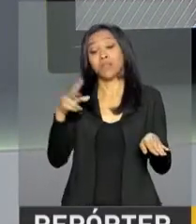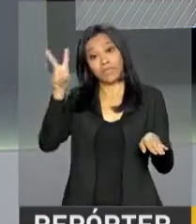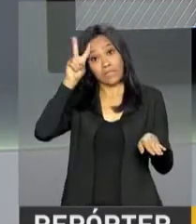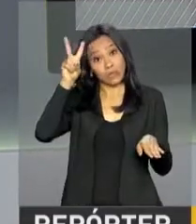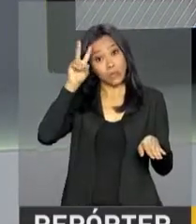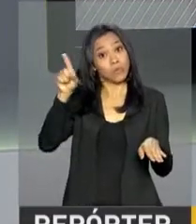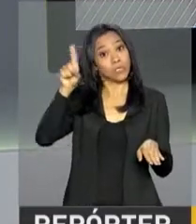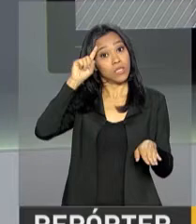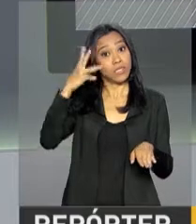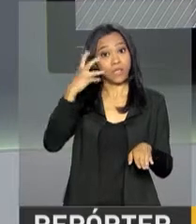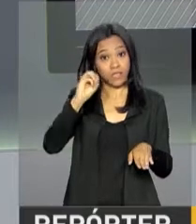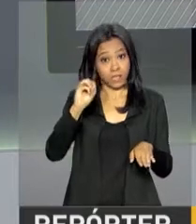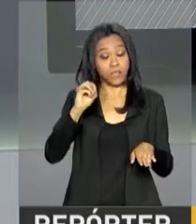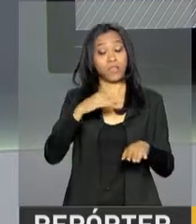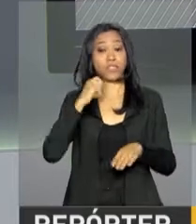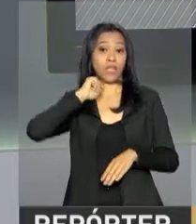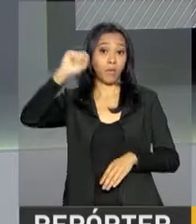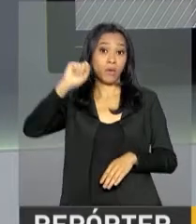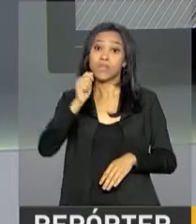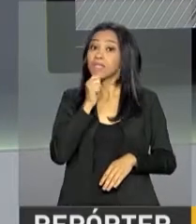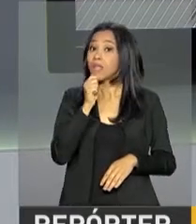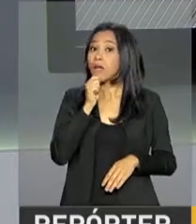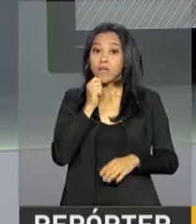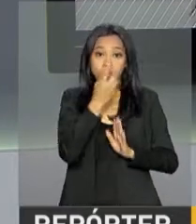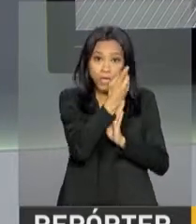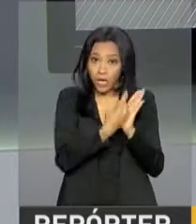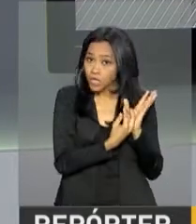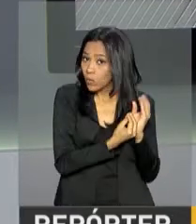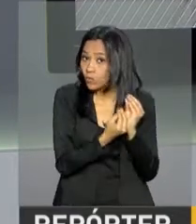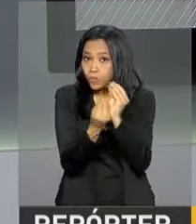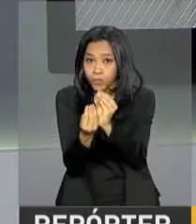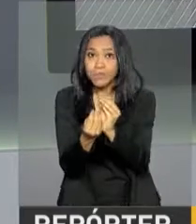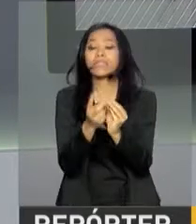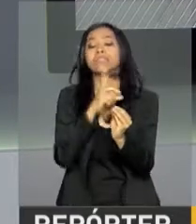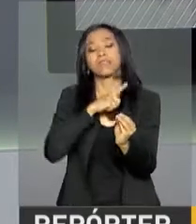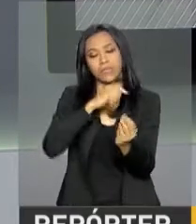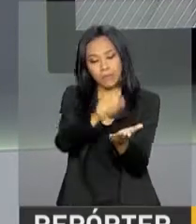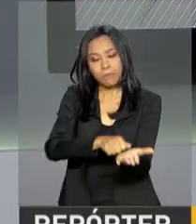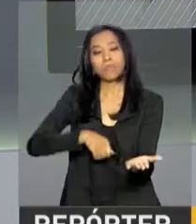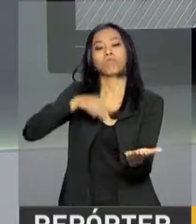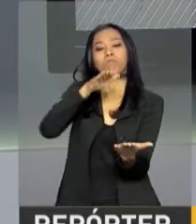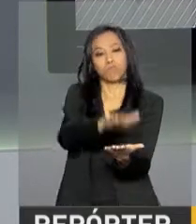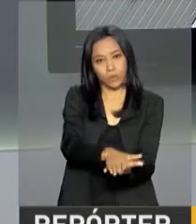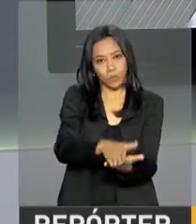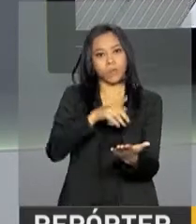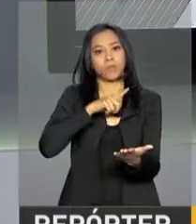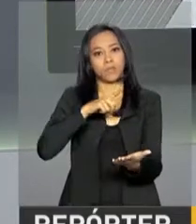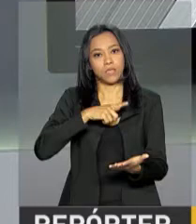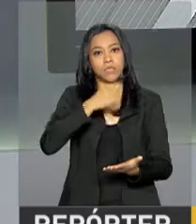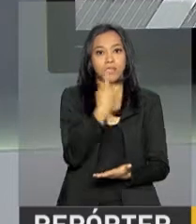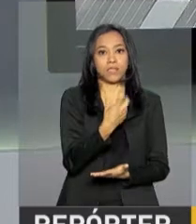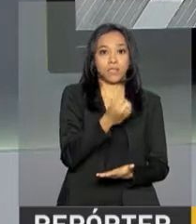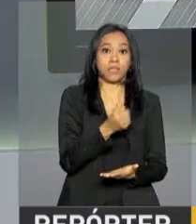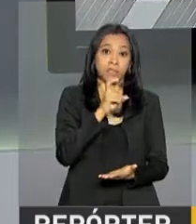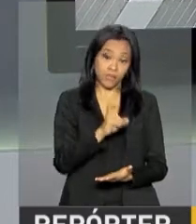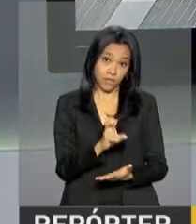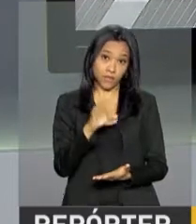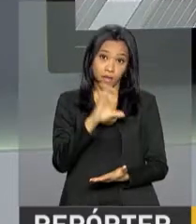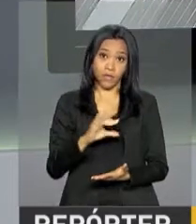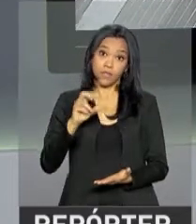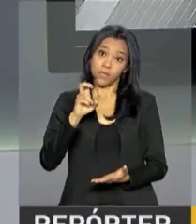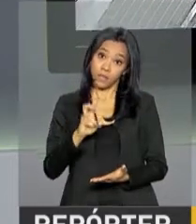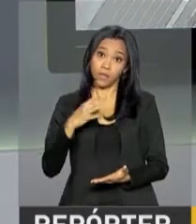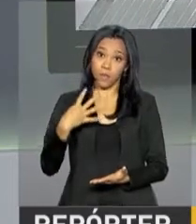abril o contribuinte que não enviará até à data está sujeito à multa mínima de r$165 74 centavos